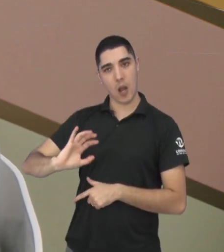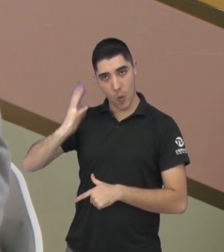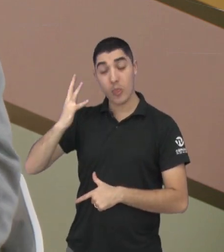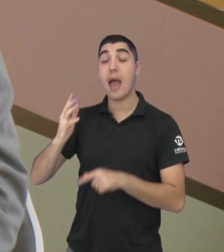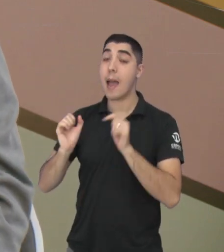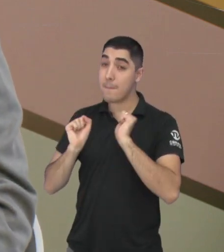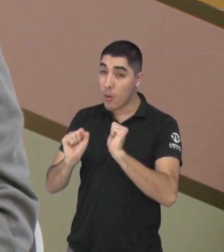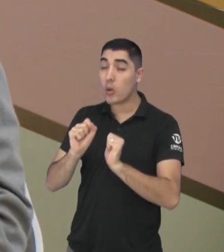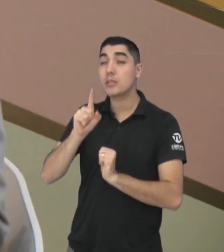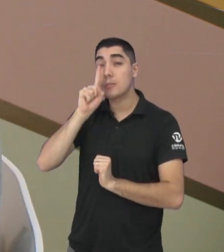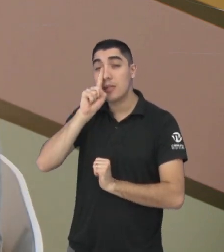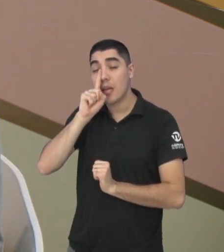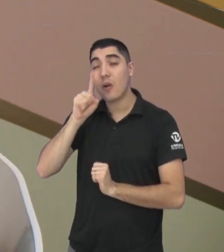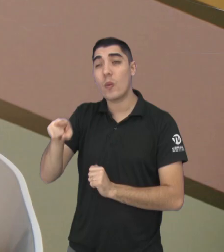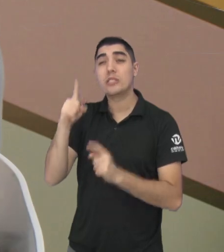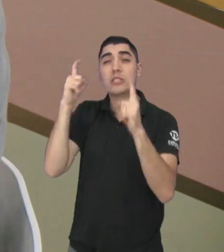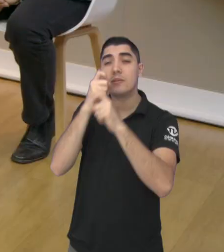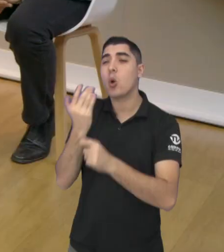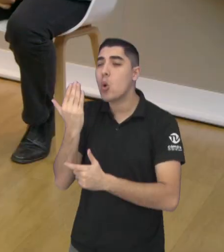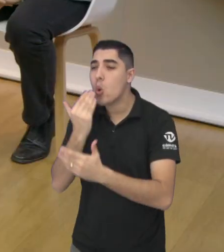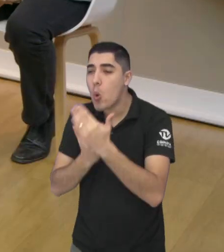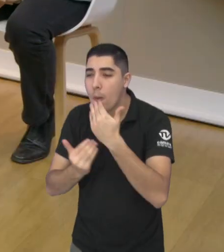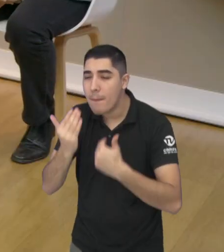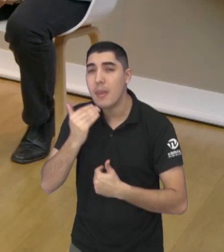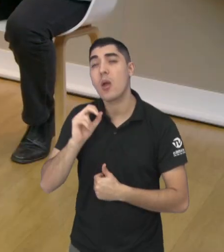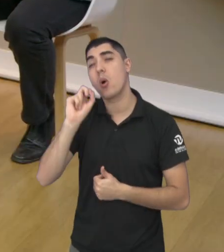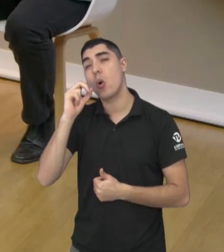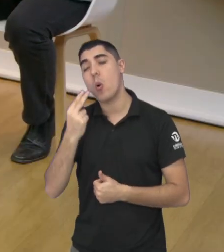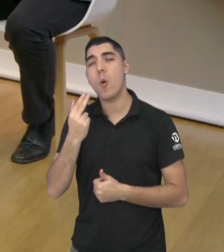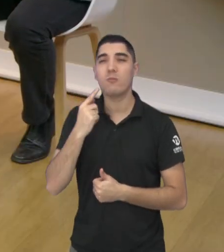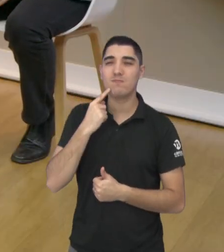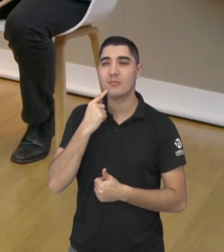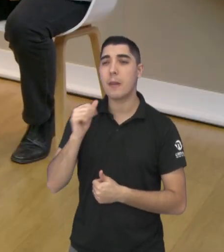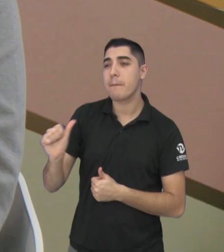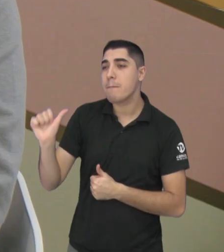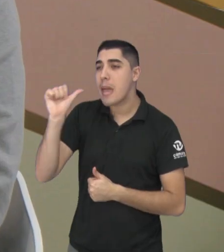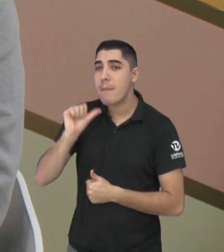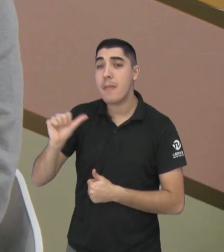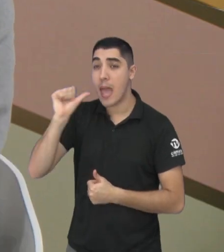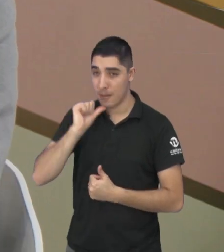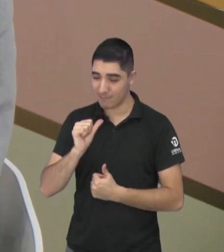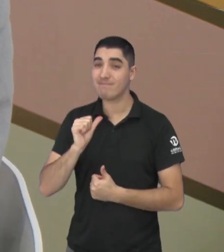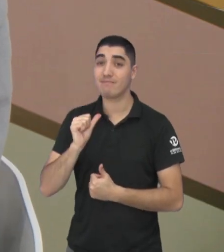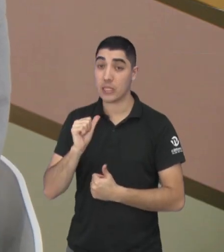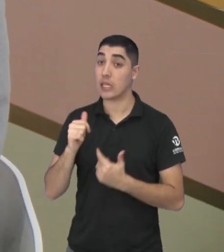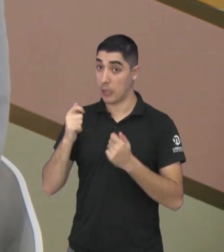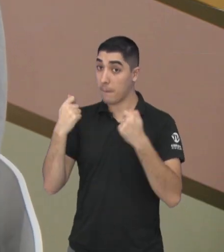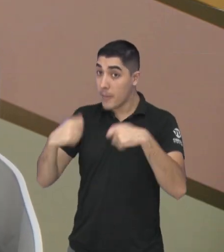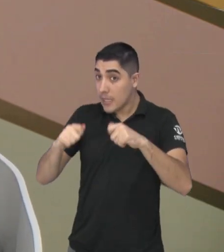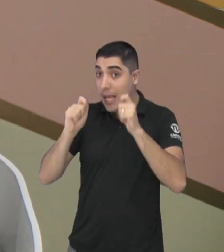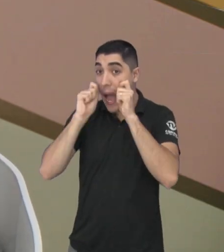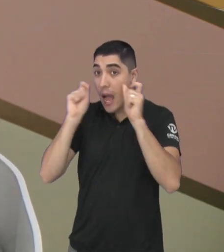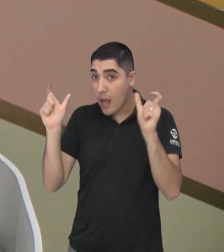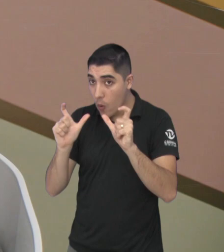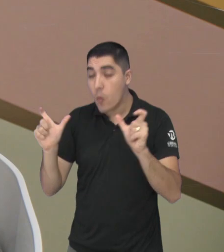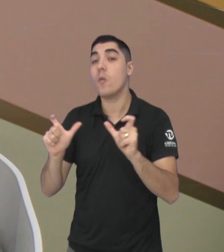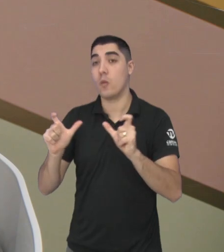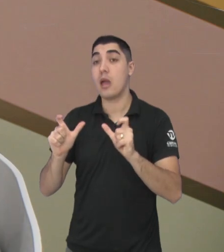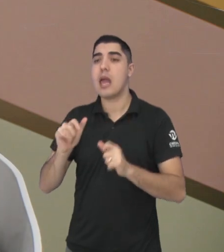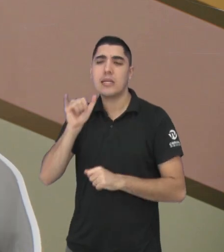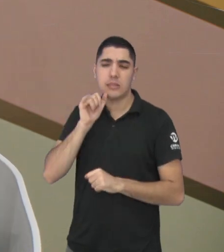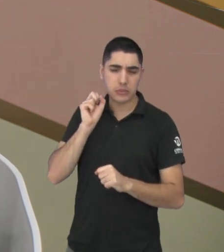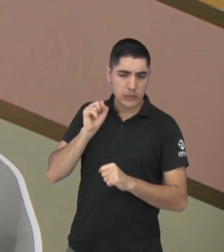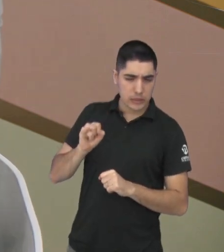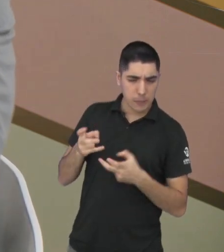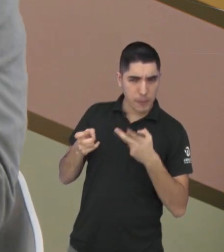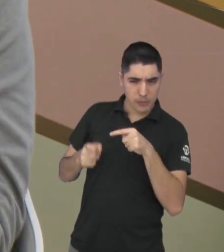dificulta a ingesta de líquidos. Então, esse é um grande sinal, primeiro, sinal de alerta. Tá. Criança que está bebendo pouco líquido.